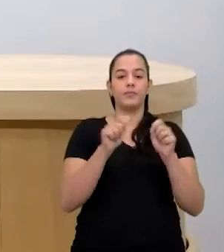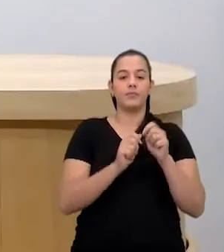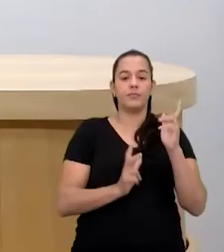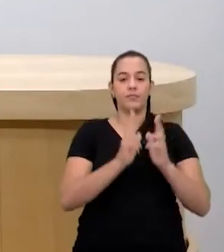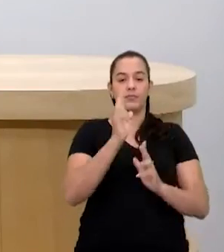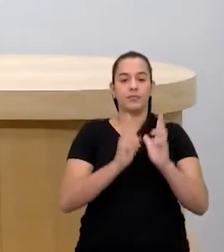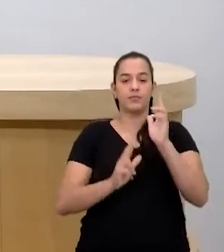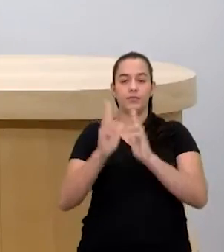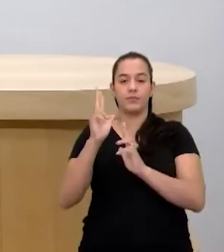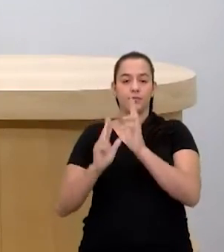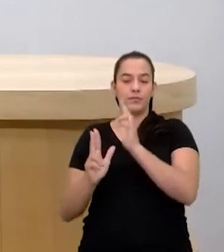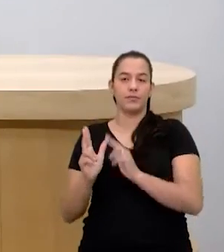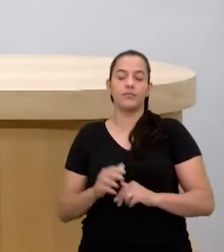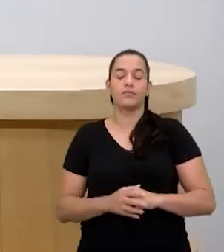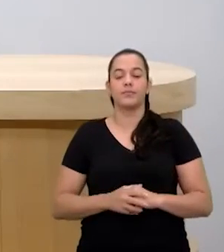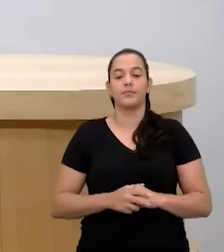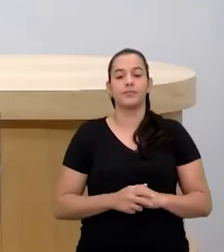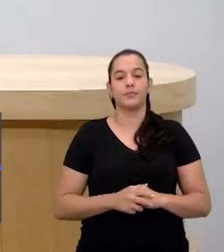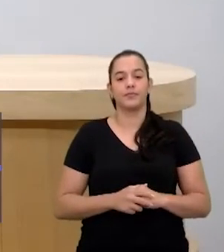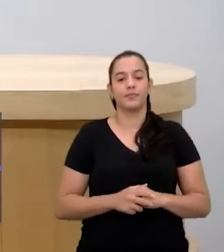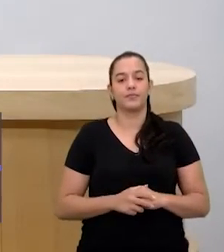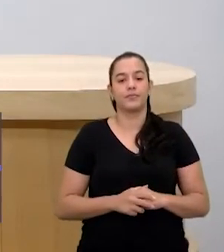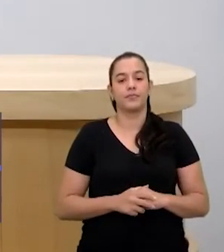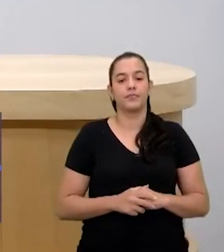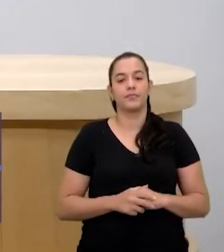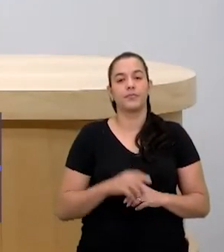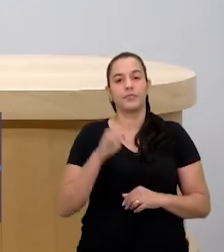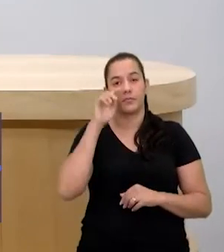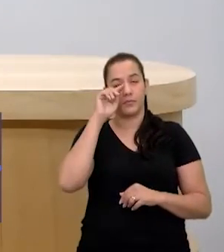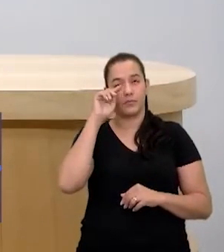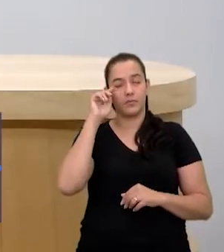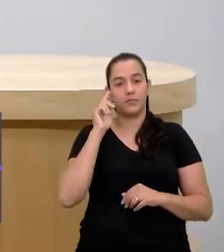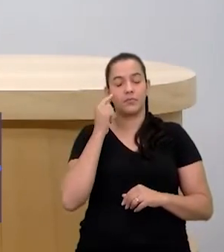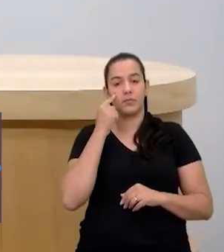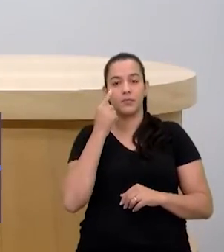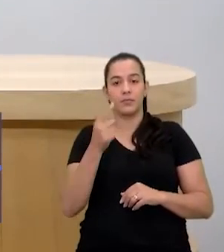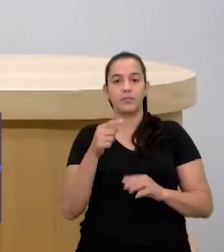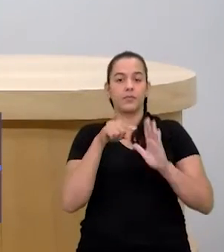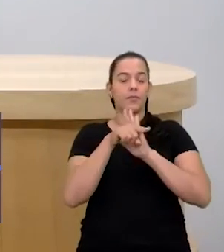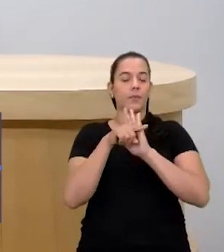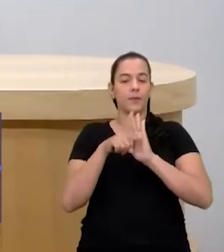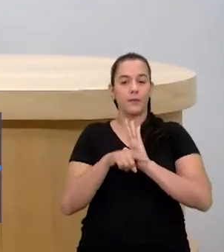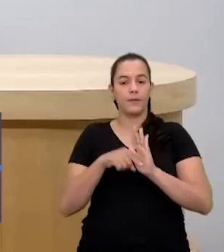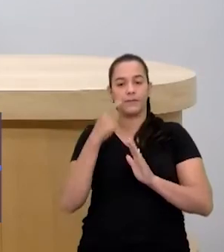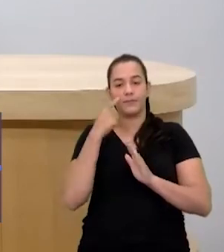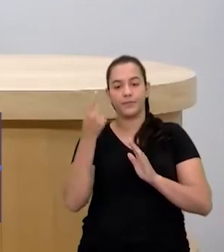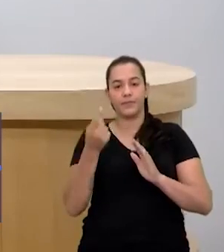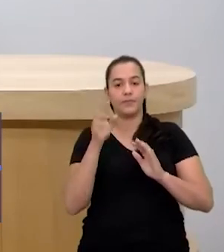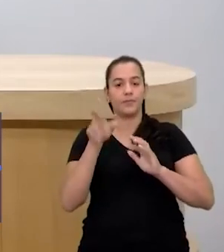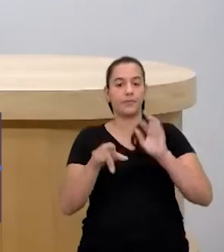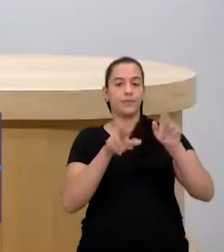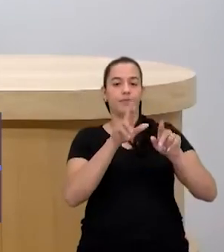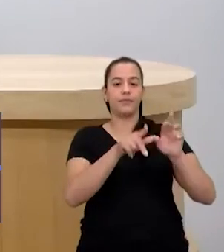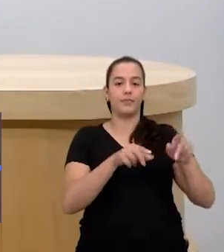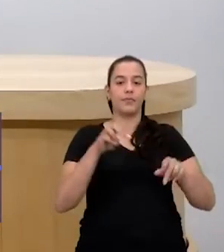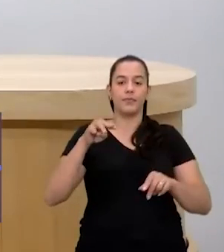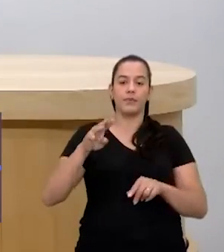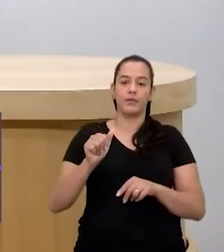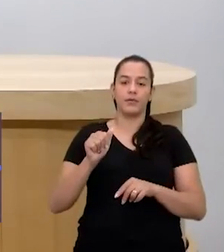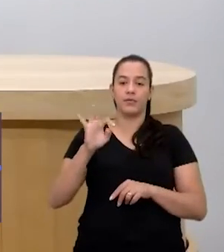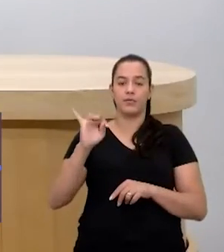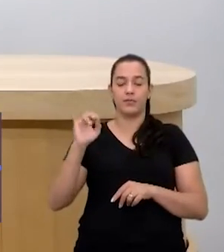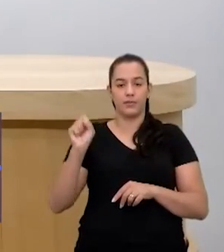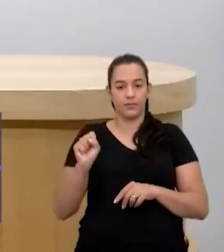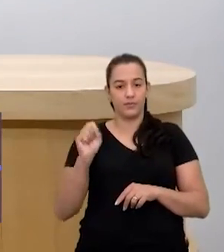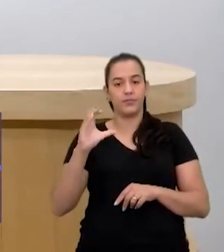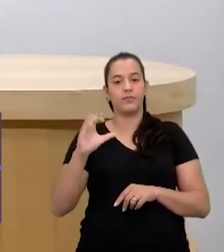tesoura. Então, a gente conseguiu observar assim um pouco dessa dimensionalidade do Matisse,